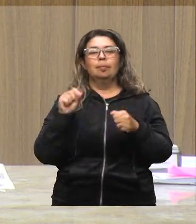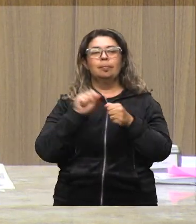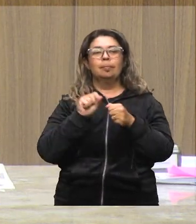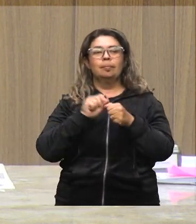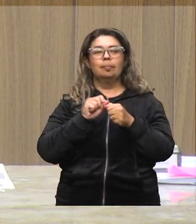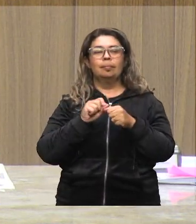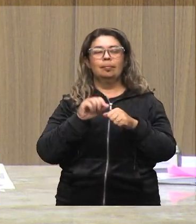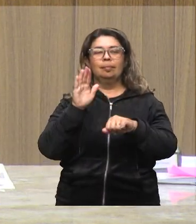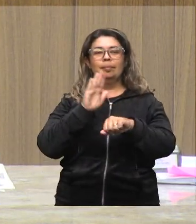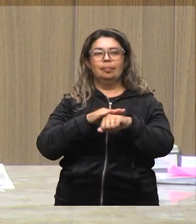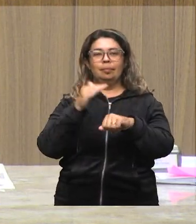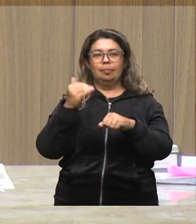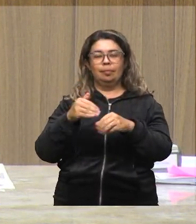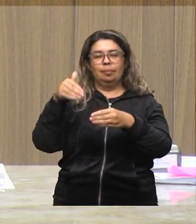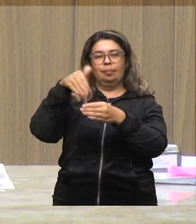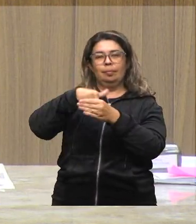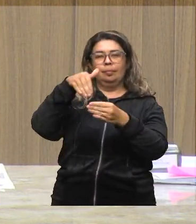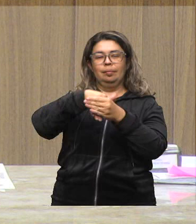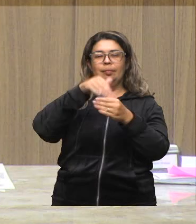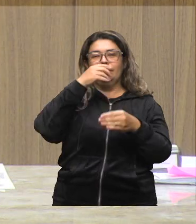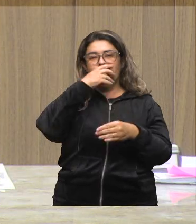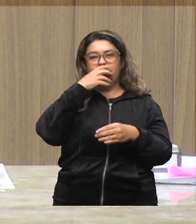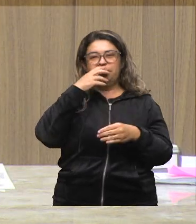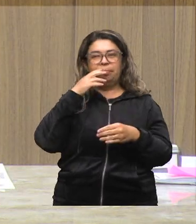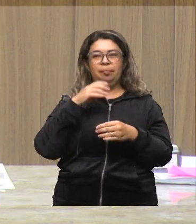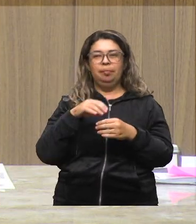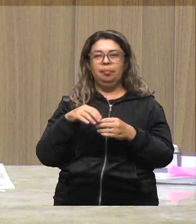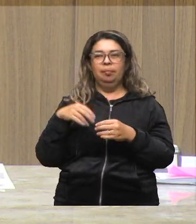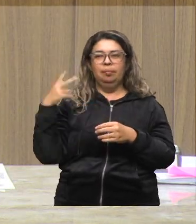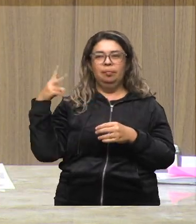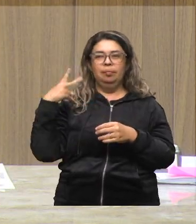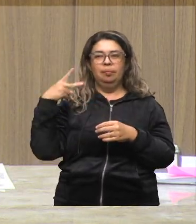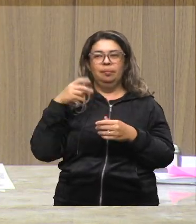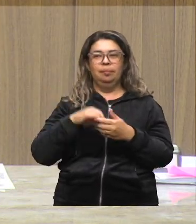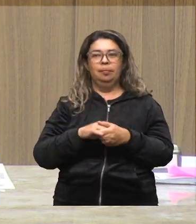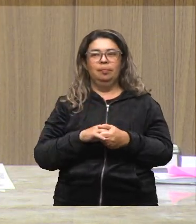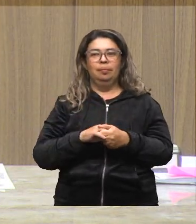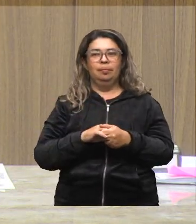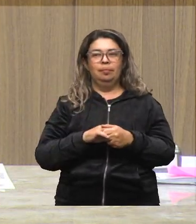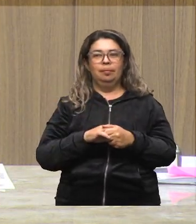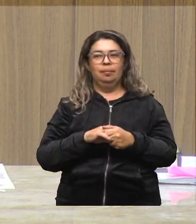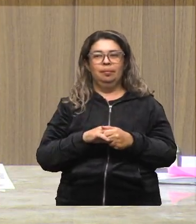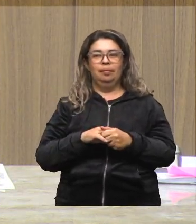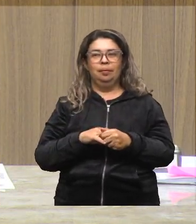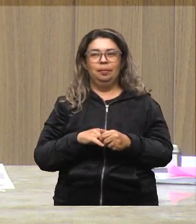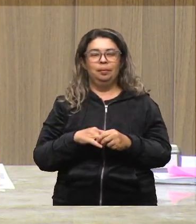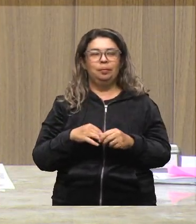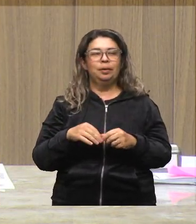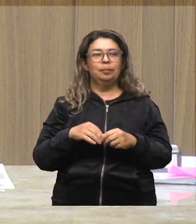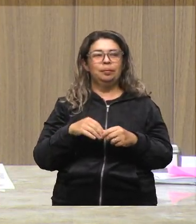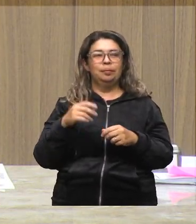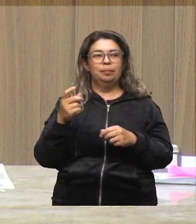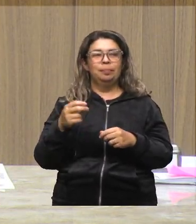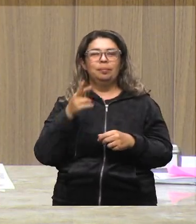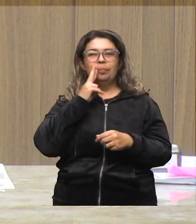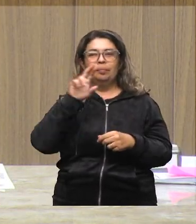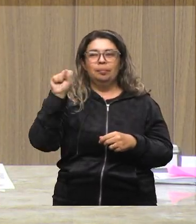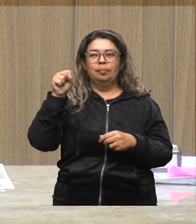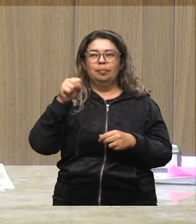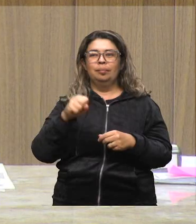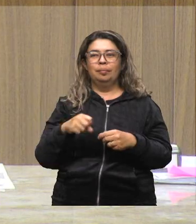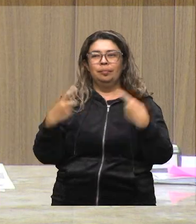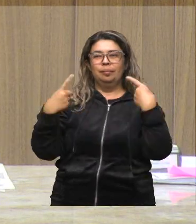que proceda à chamada de votação. Os vereadores que forem favoráveis à aprovação do projeto, respondam sim. E os que